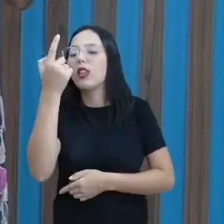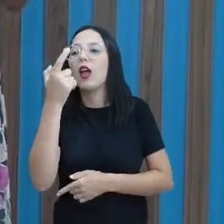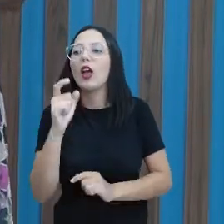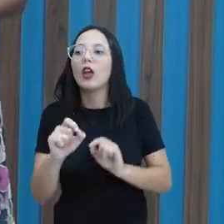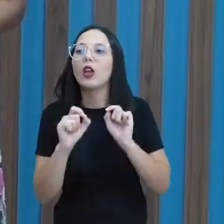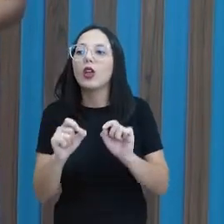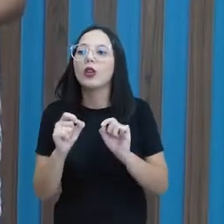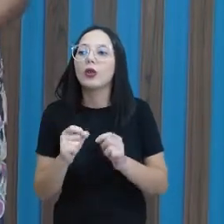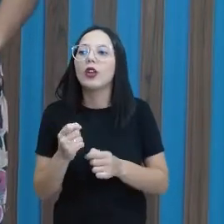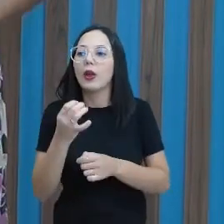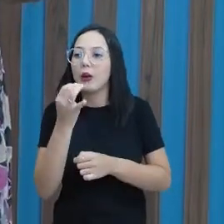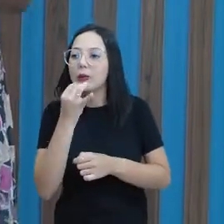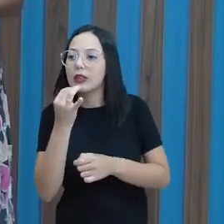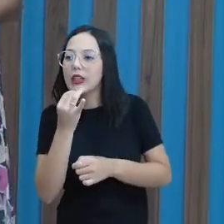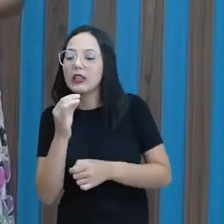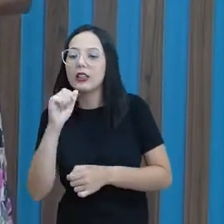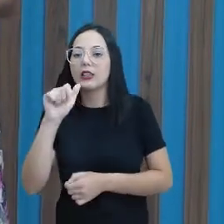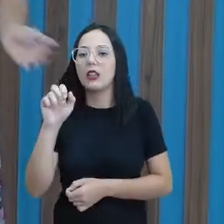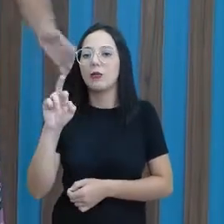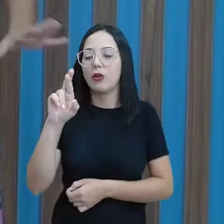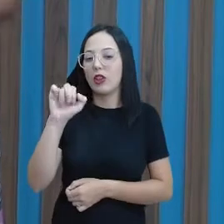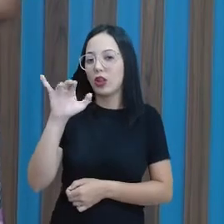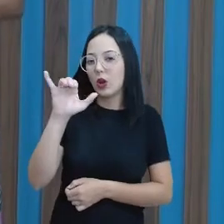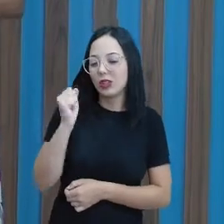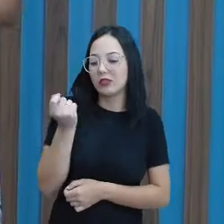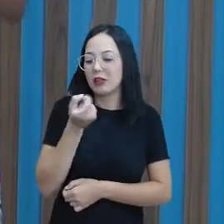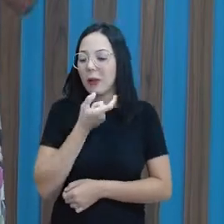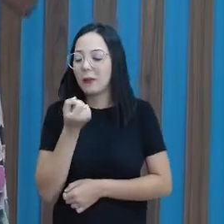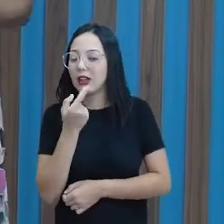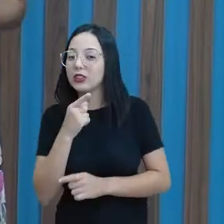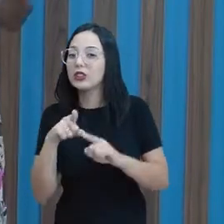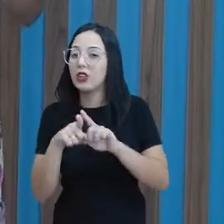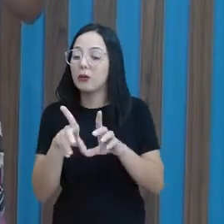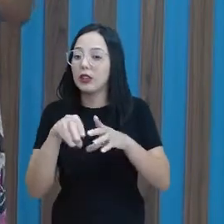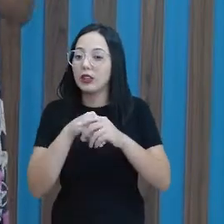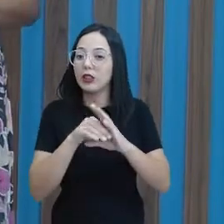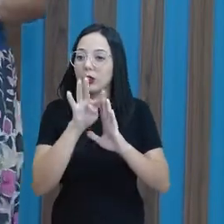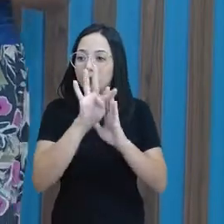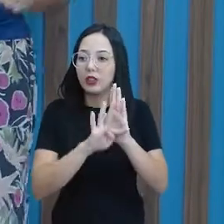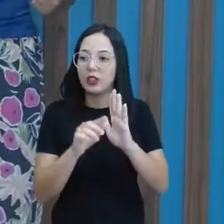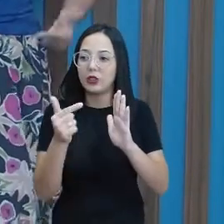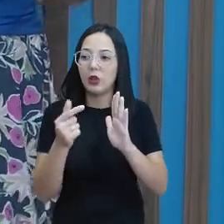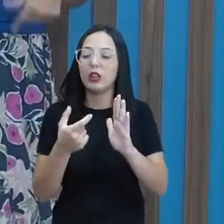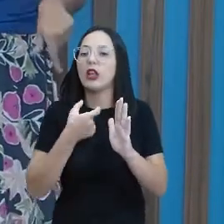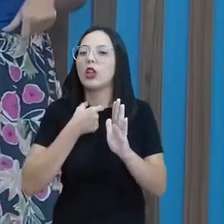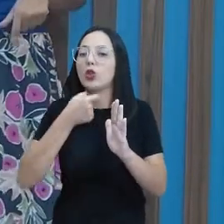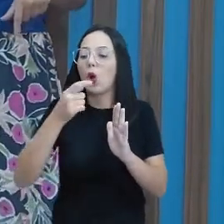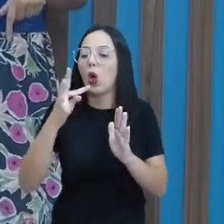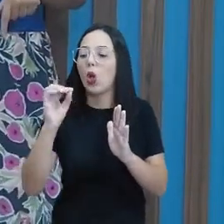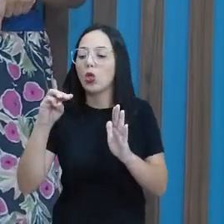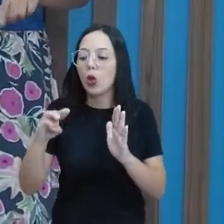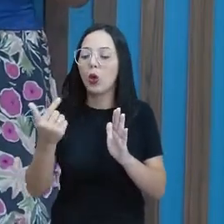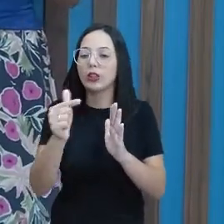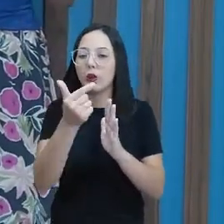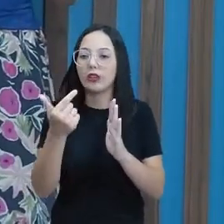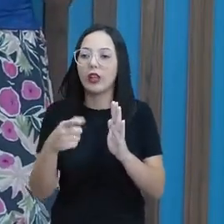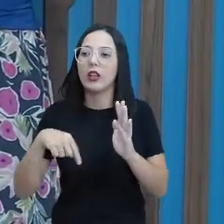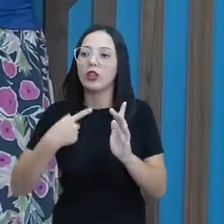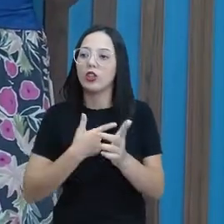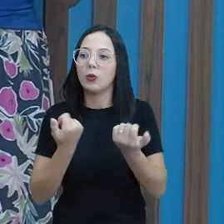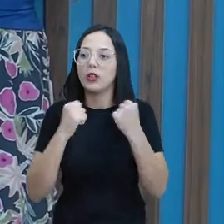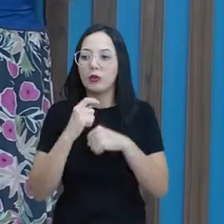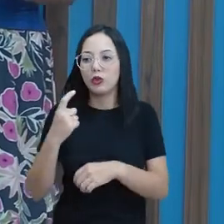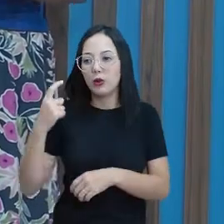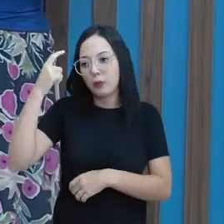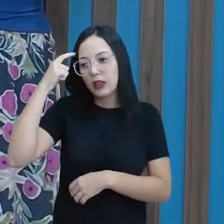um debochezinho, de uma ironia. E aí acaba que no texto a gente não tem tom, a gente não tem gesto. Então a gente precisa pensar